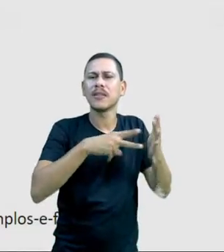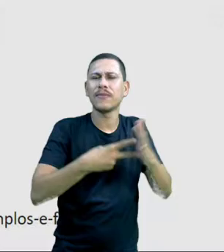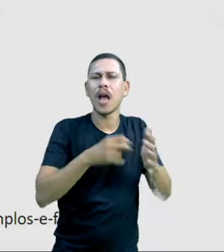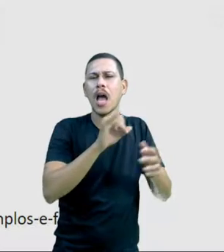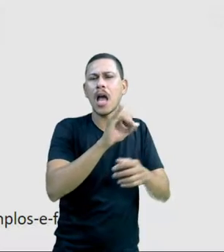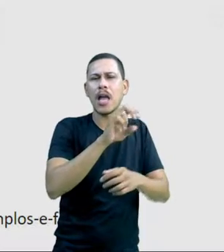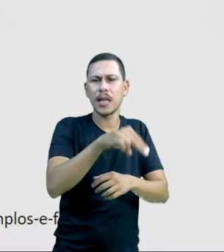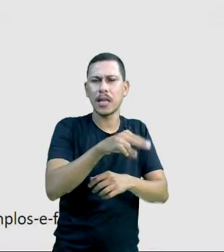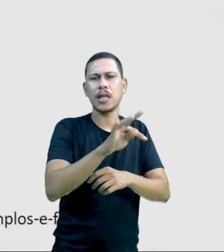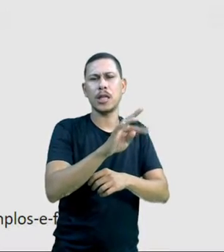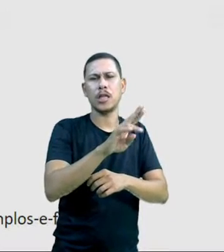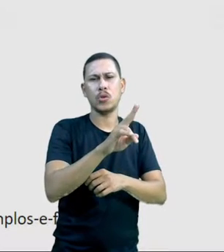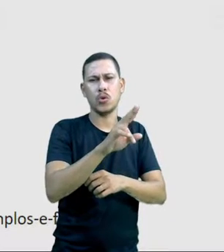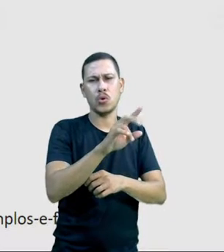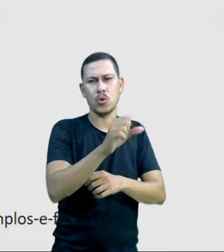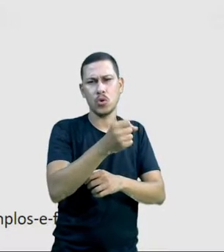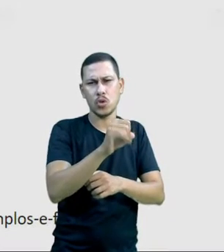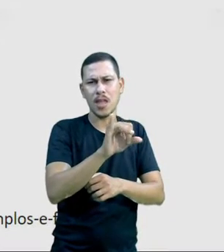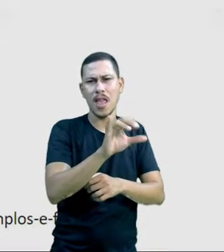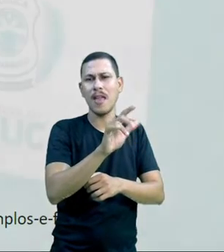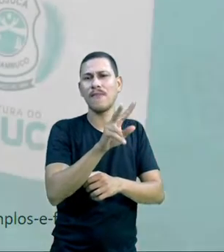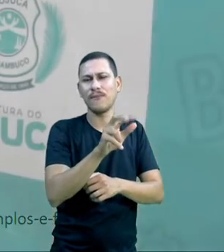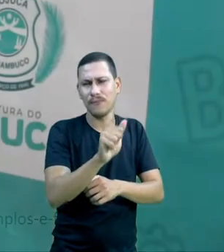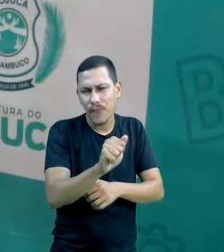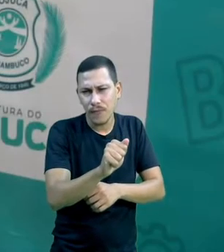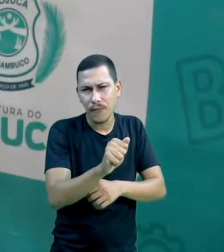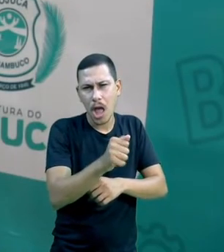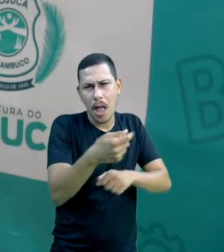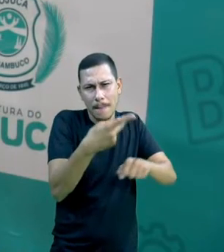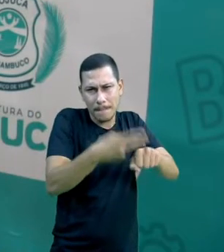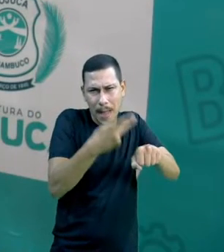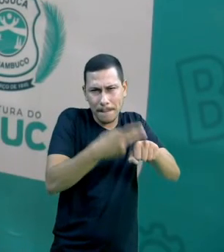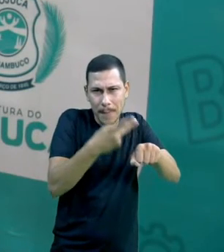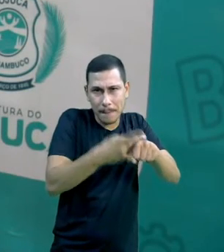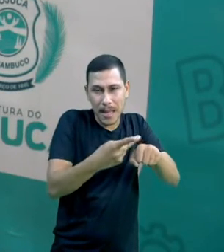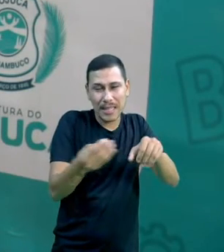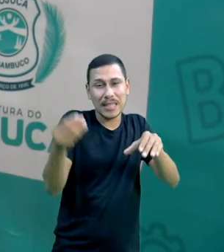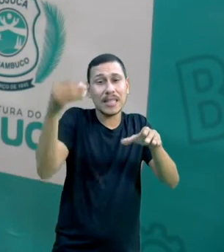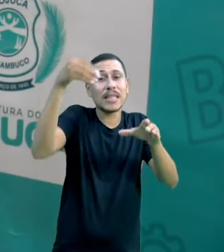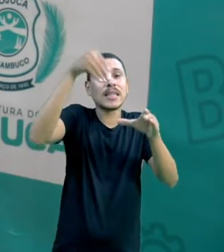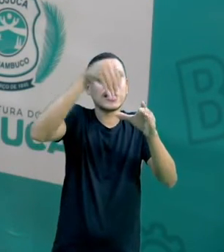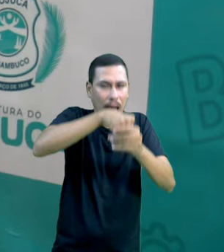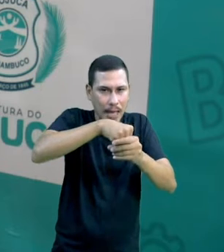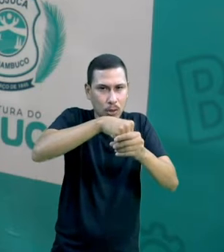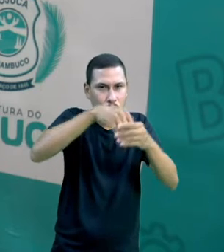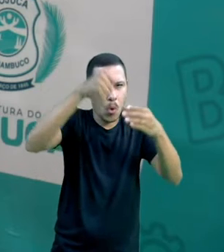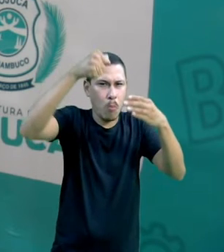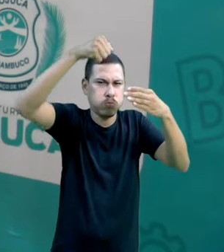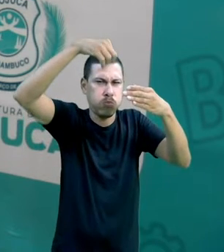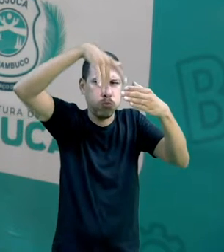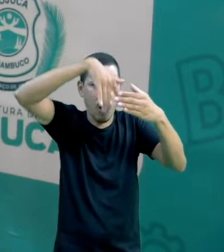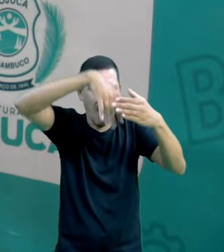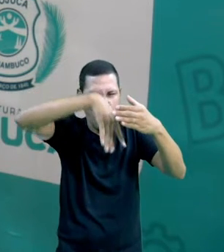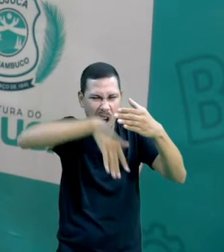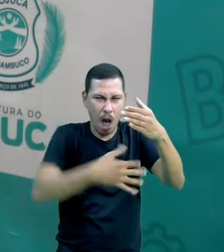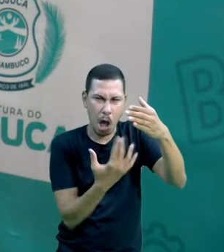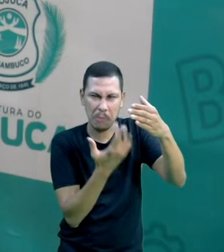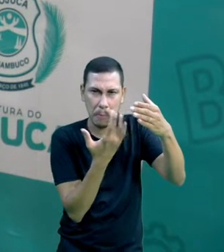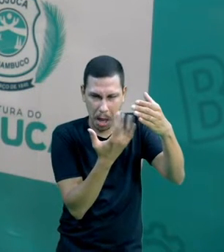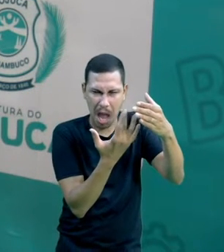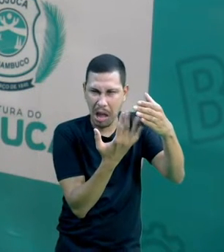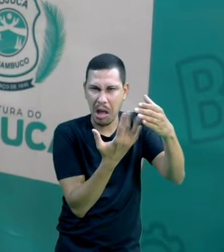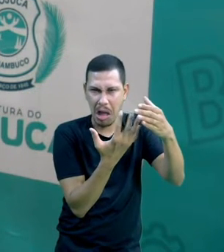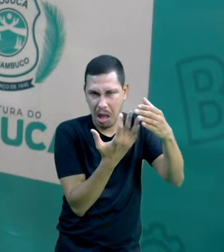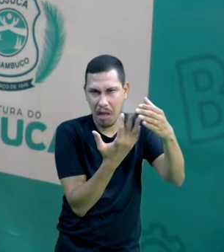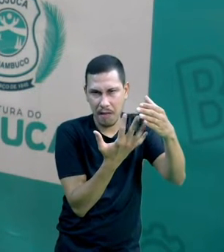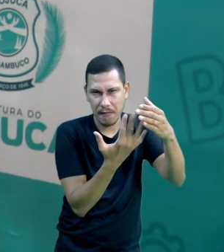aquela rocha que se forma dentro do solo, dentro do magma. Por algum motivo, aquele magma começa a